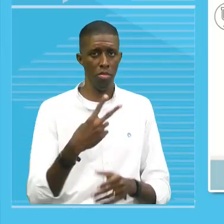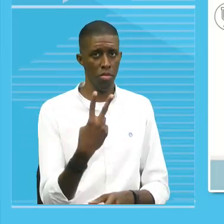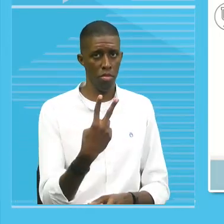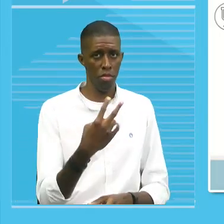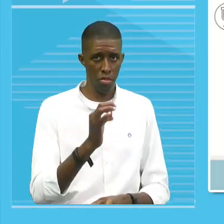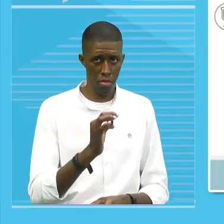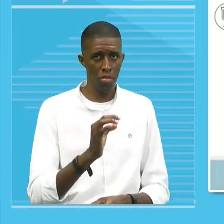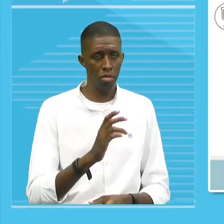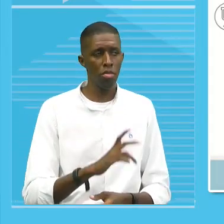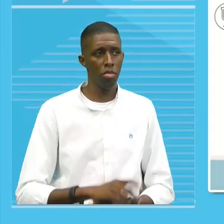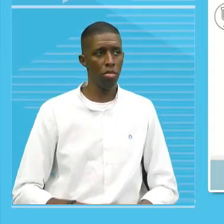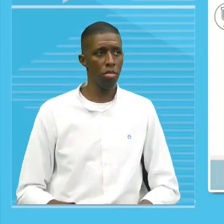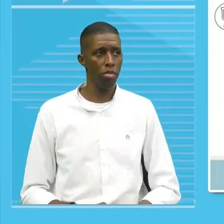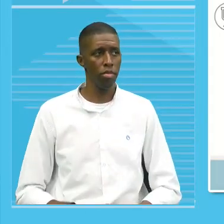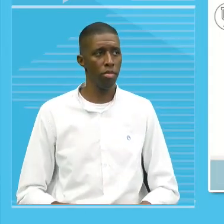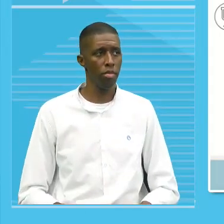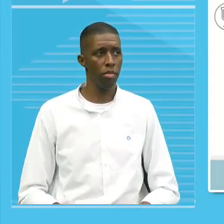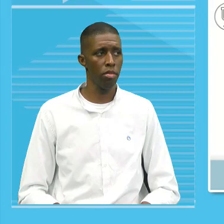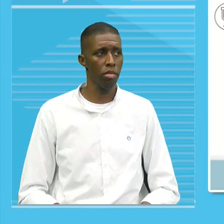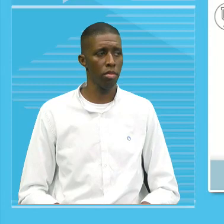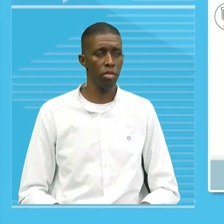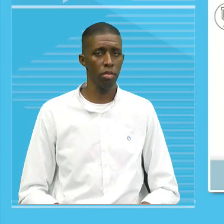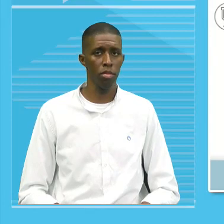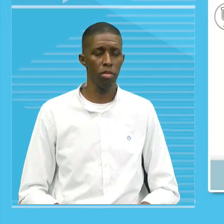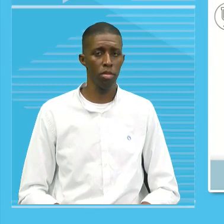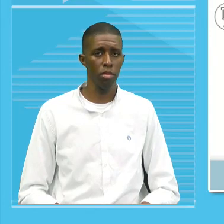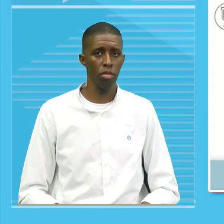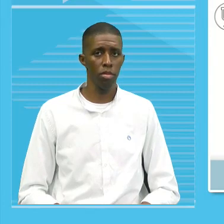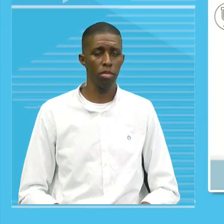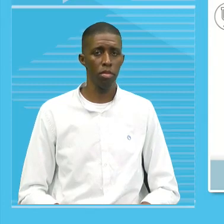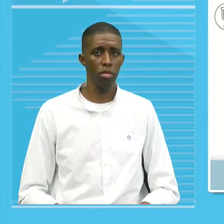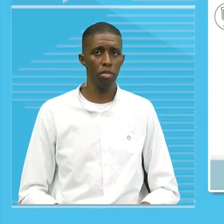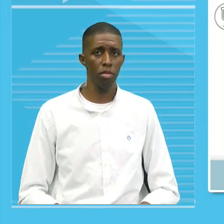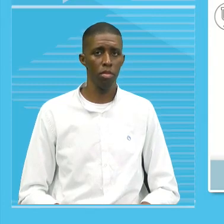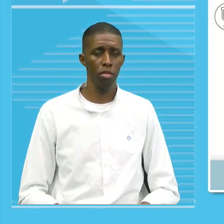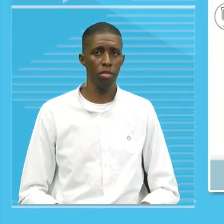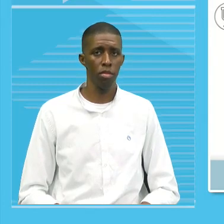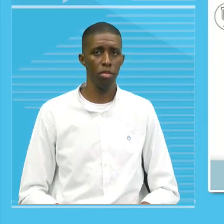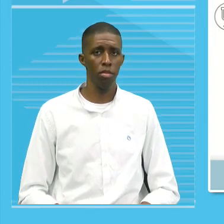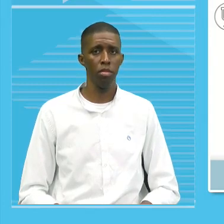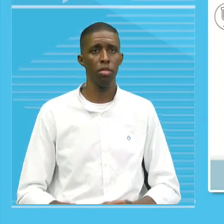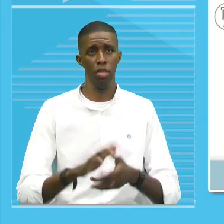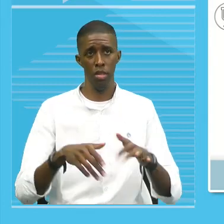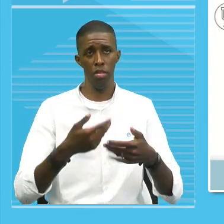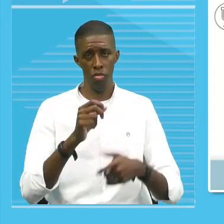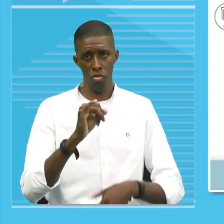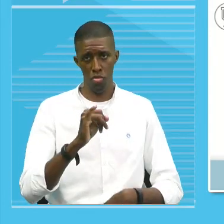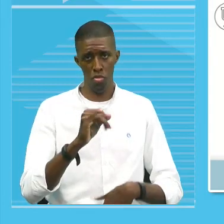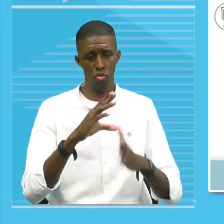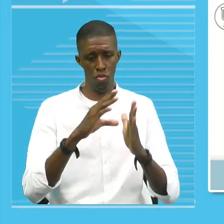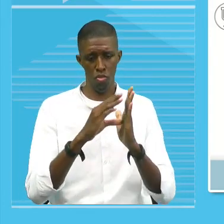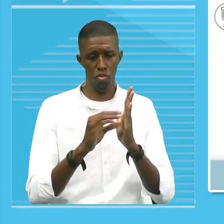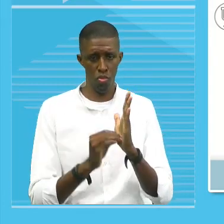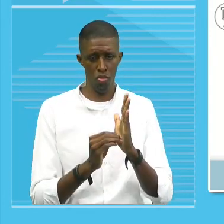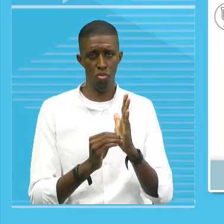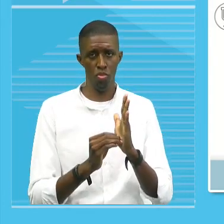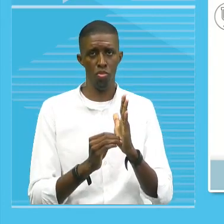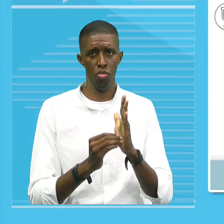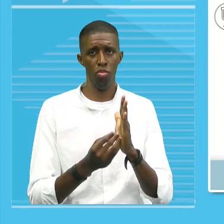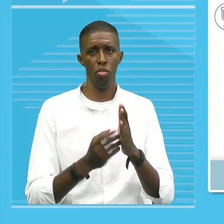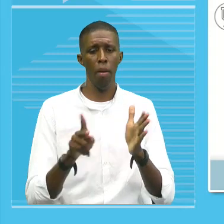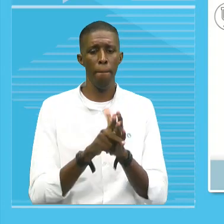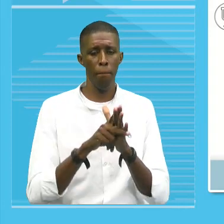fosse uma uma questão para usar no ENEM era só uma questão para o texto